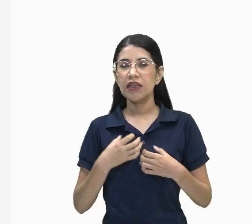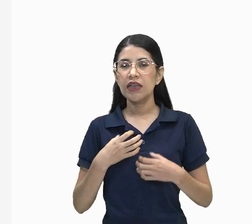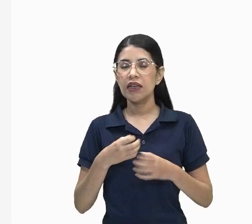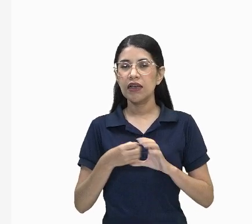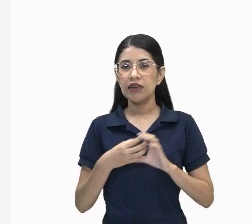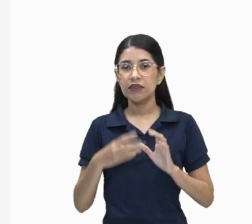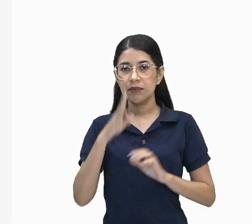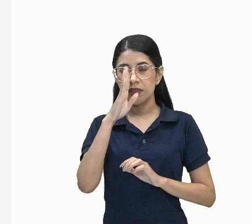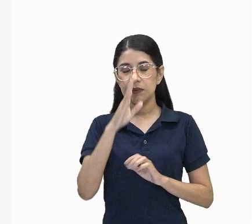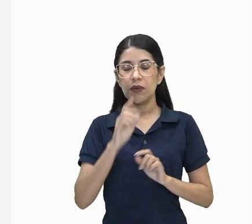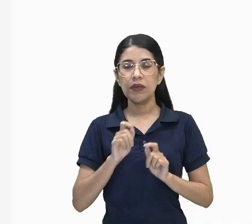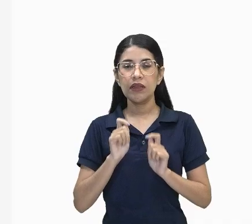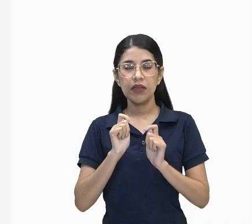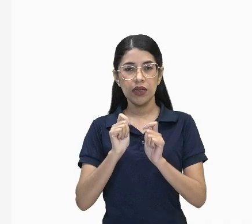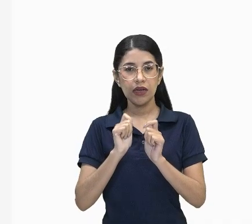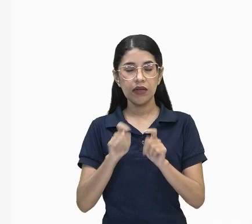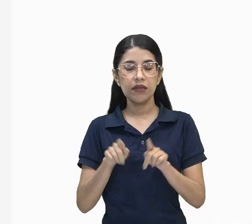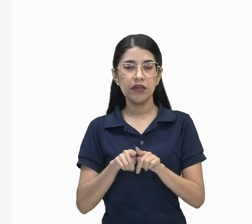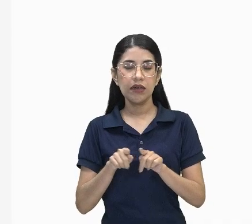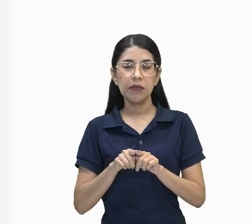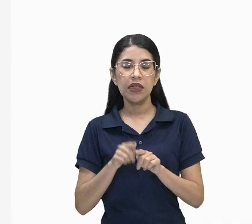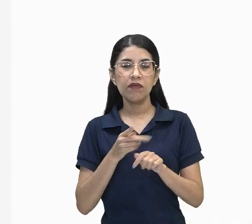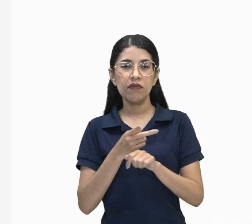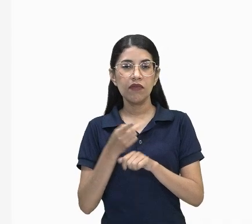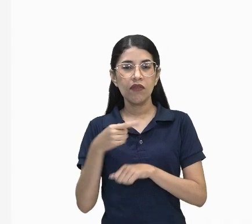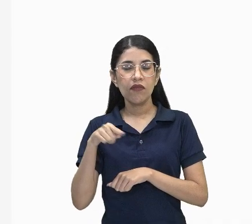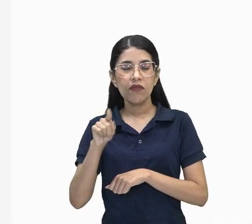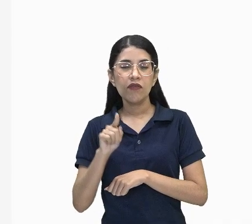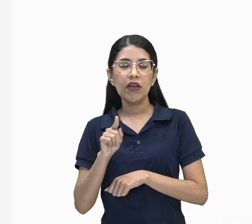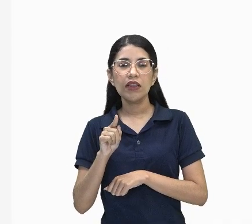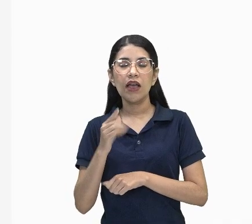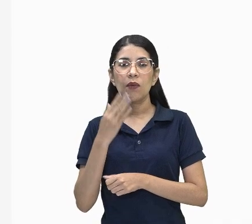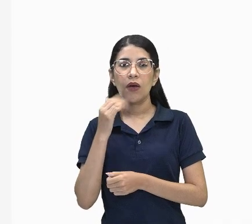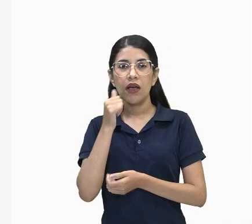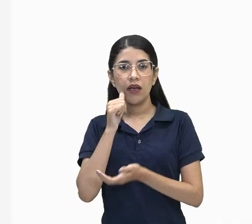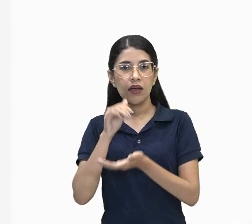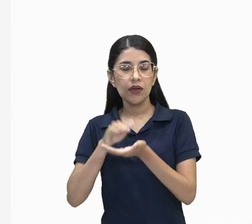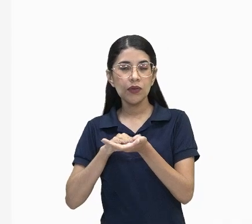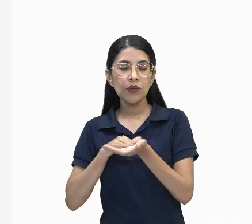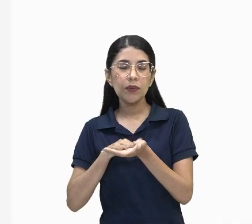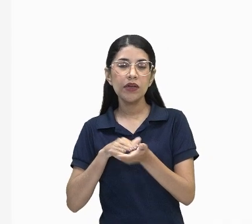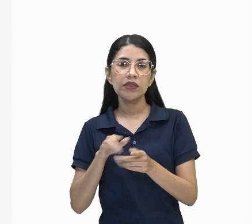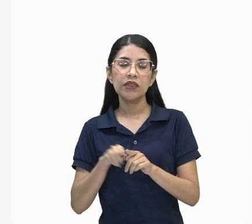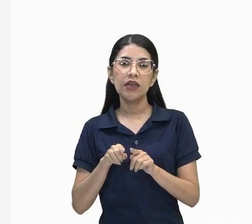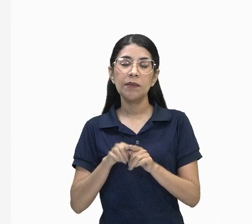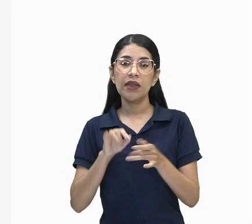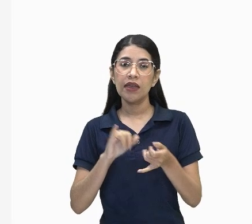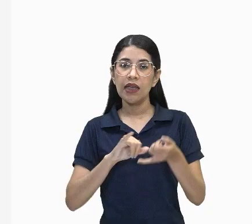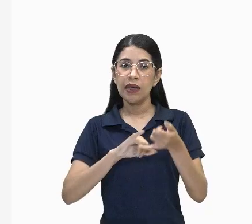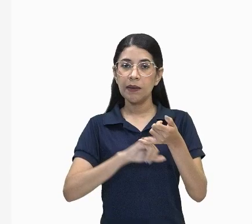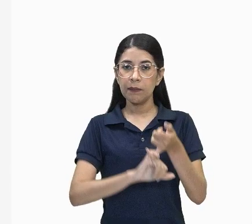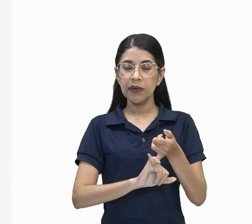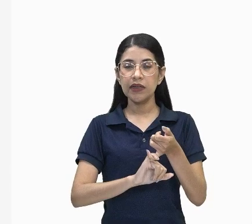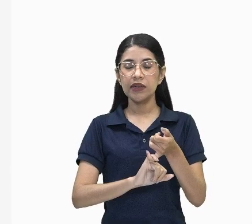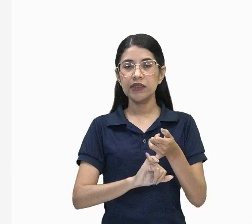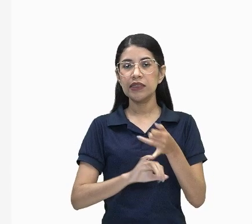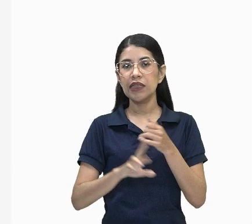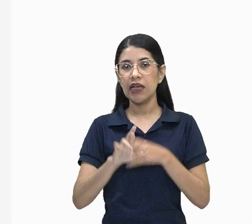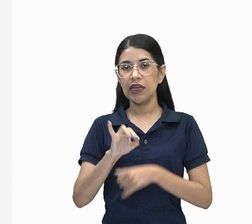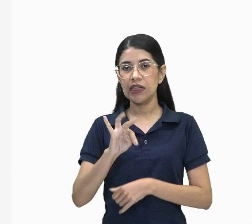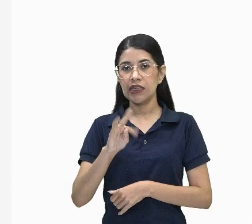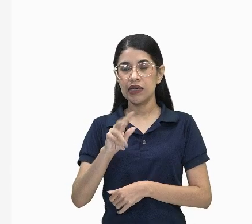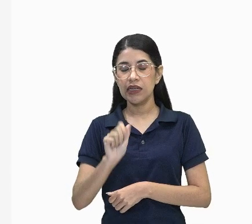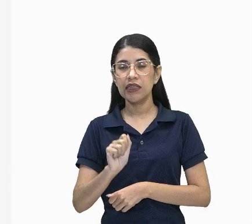a superstição, tanto é que ele vai procurar uma cartomante, e ele é amante de Rita, lembrando que ele